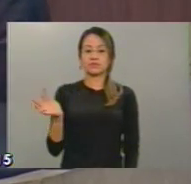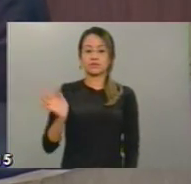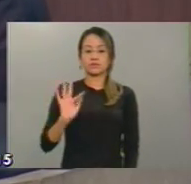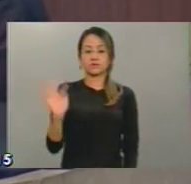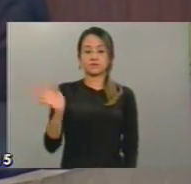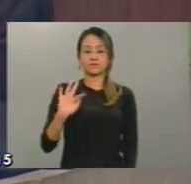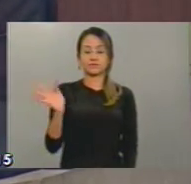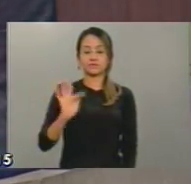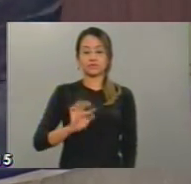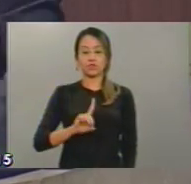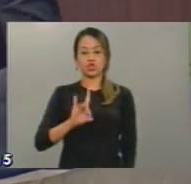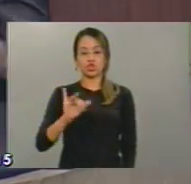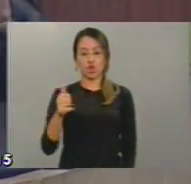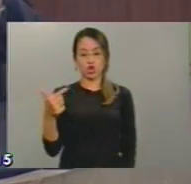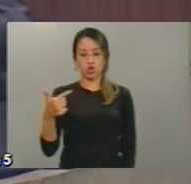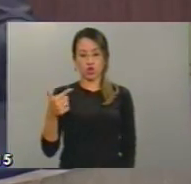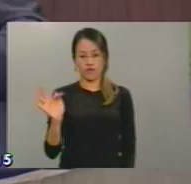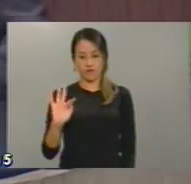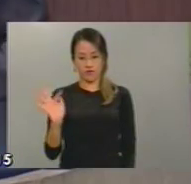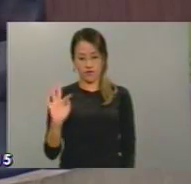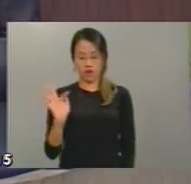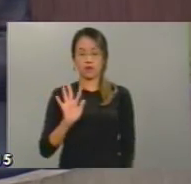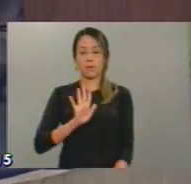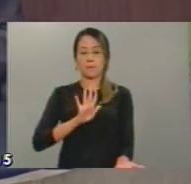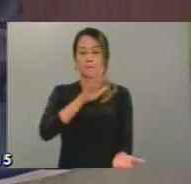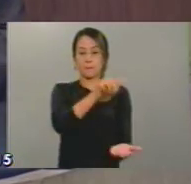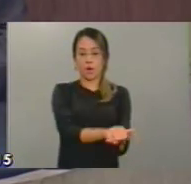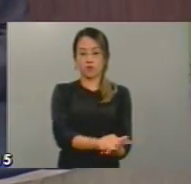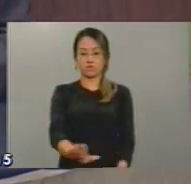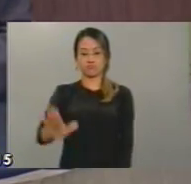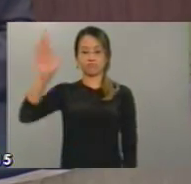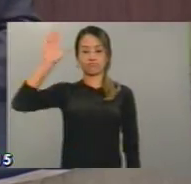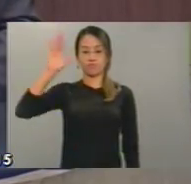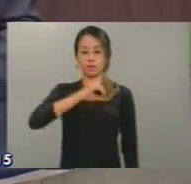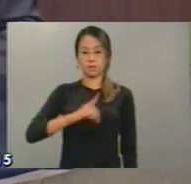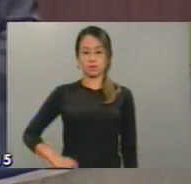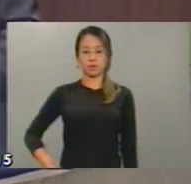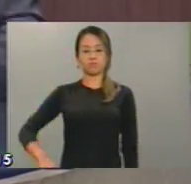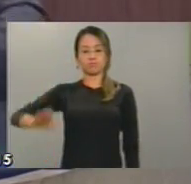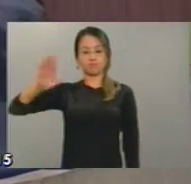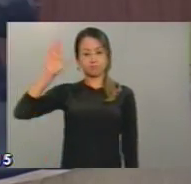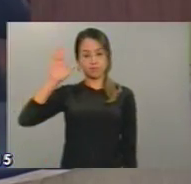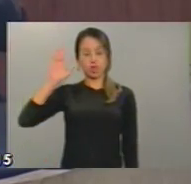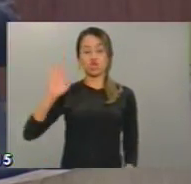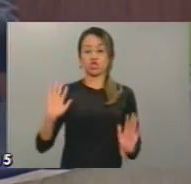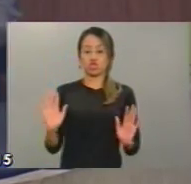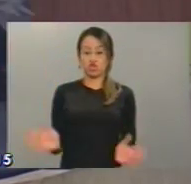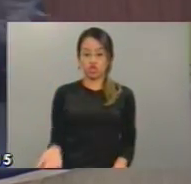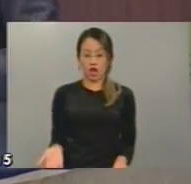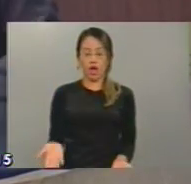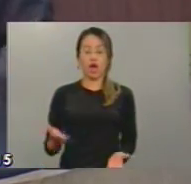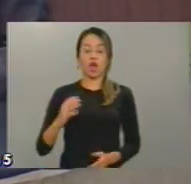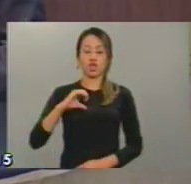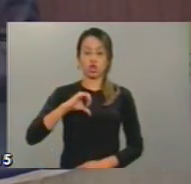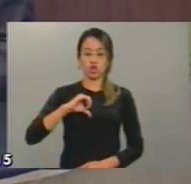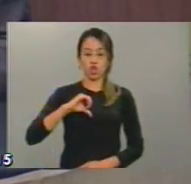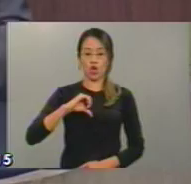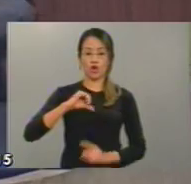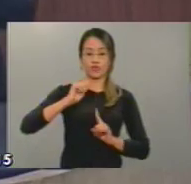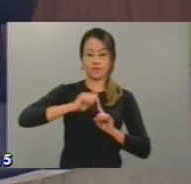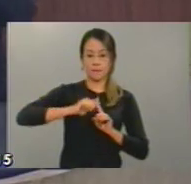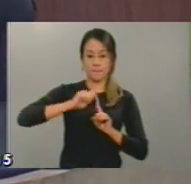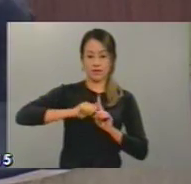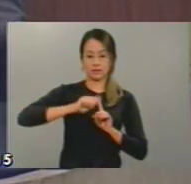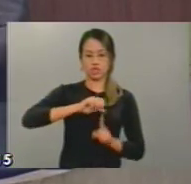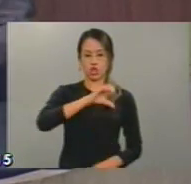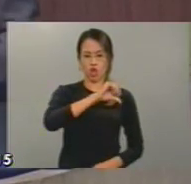no dia 2 de fevereiro, portanto, agora, não mais que 9 meses, desse curto período como parlamentar, já